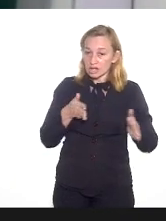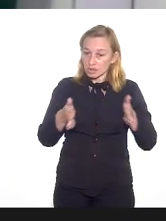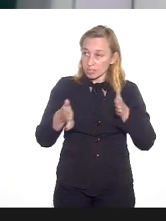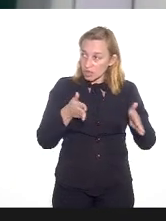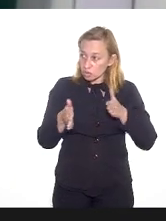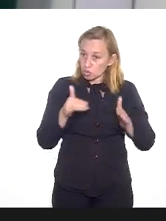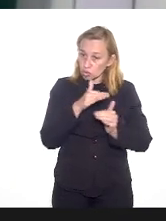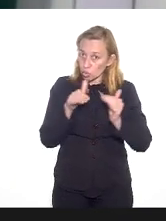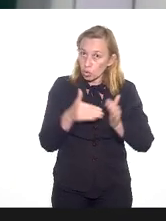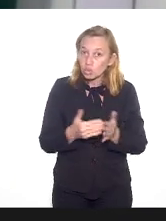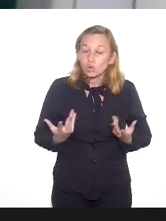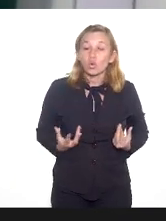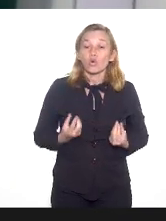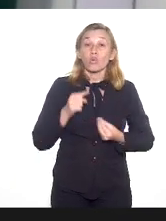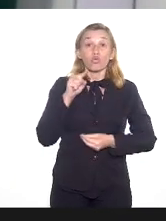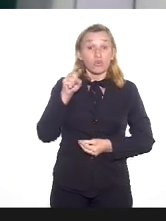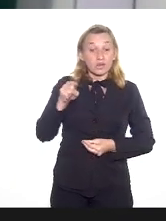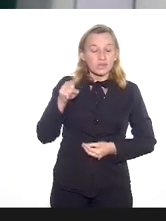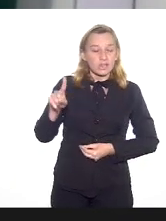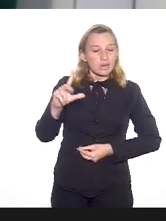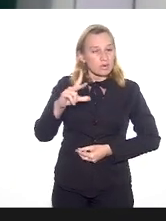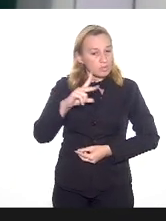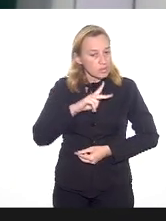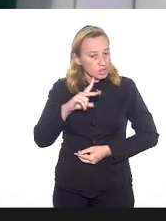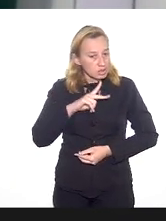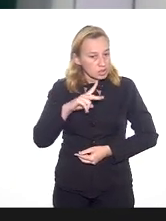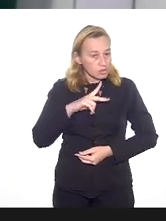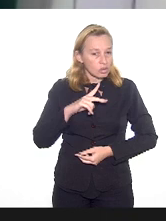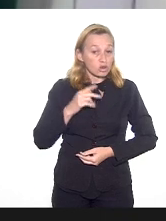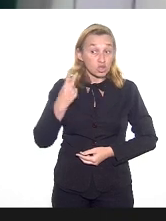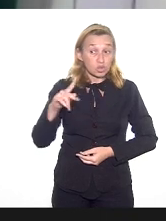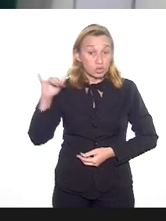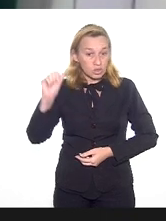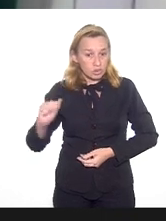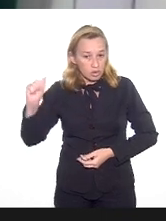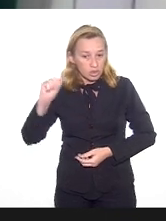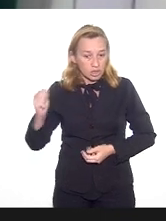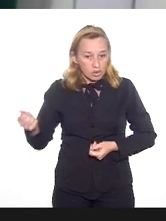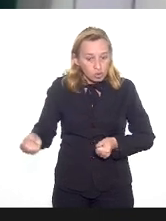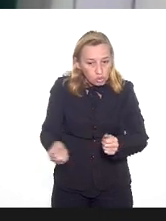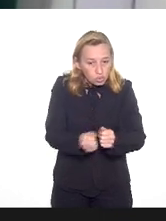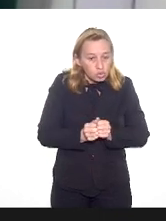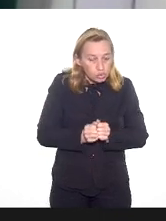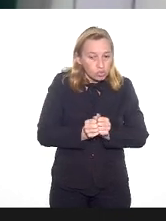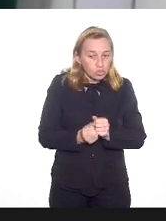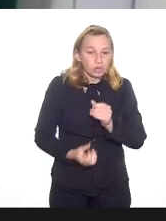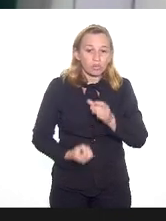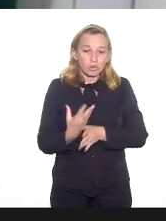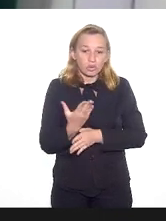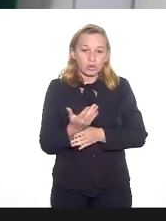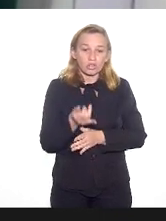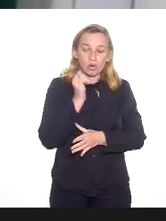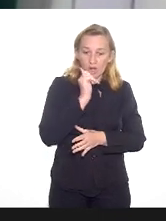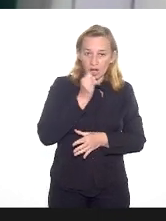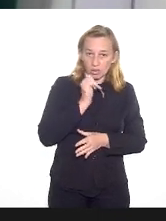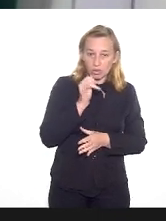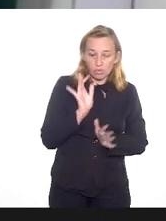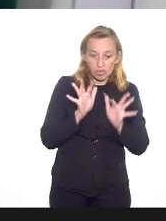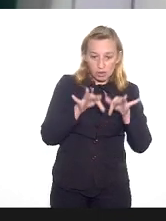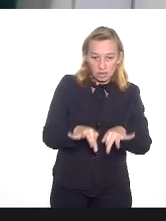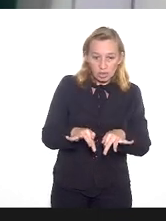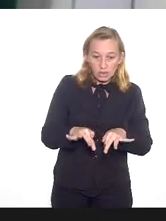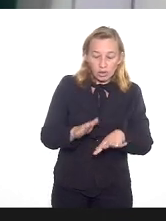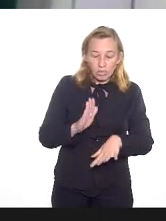né? Pela forma como você, pessoalmente, e a sua assessoria colaboraram na produção do relatório final. E aí, talvez um